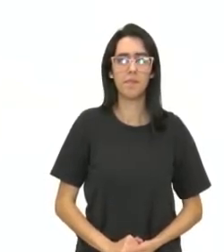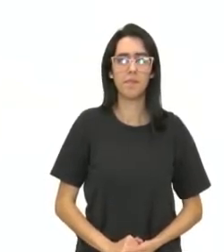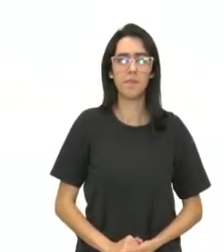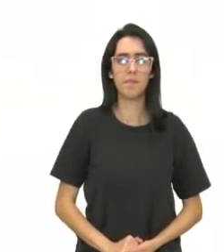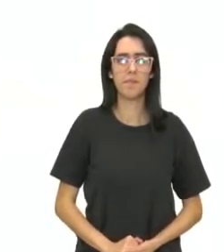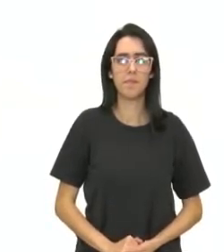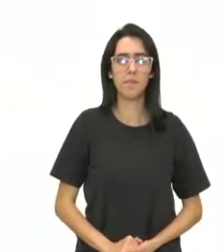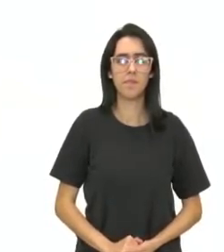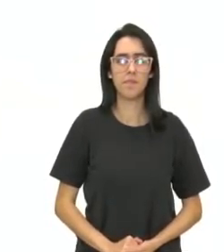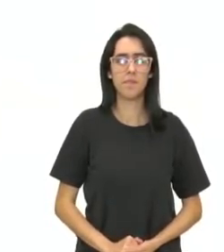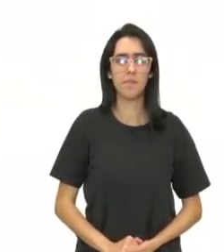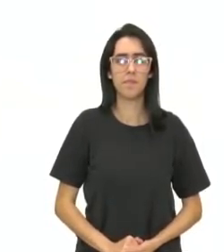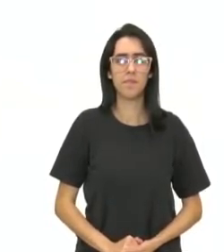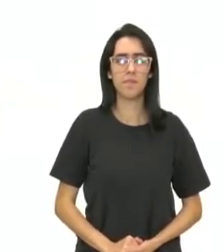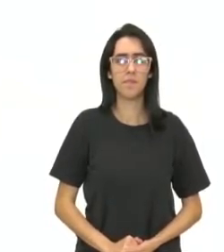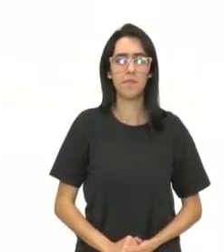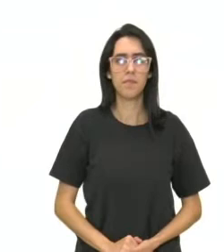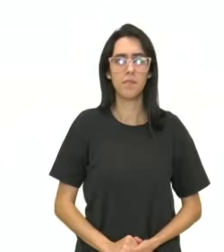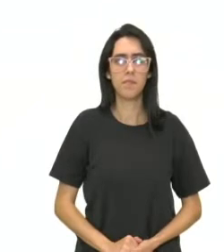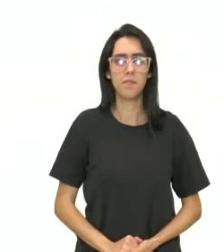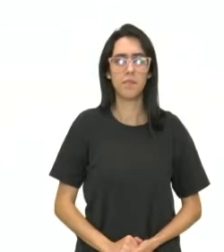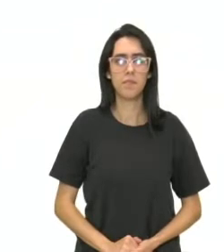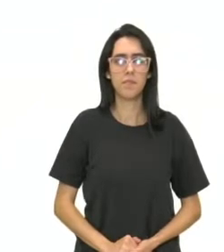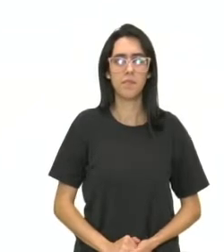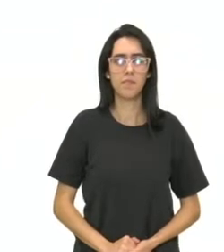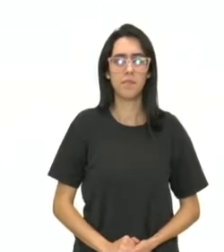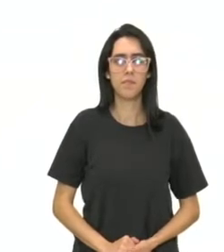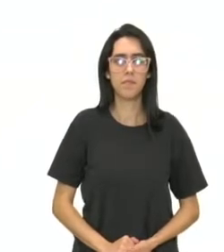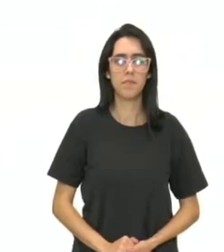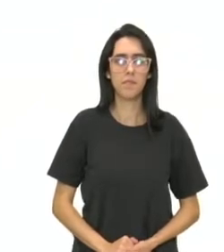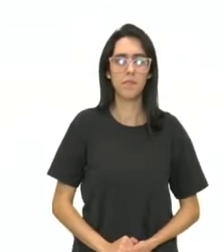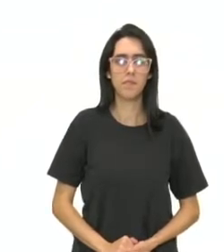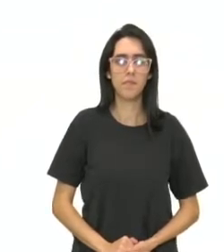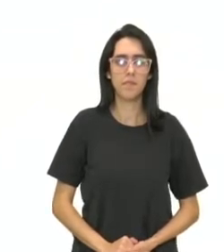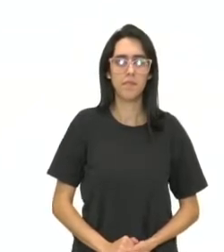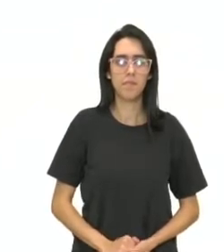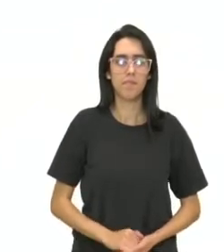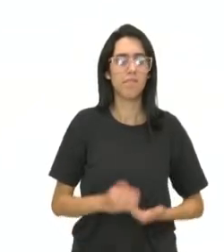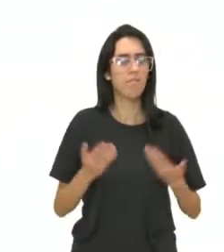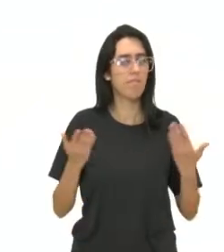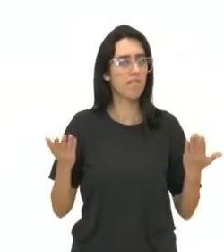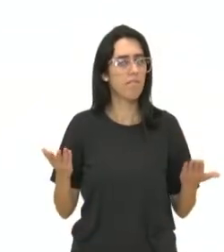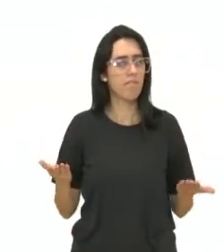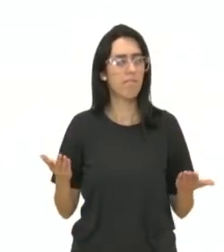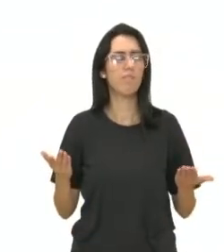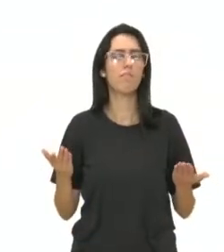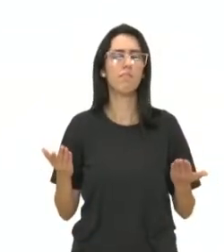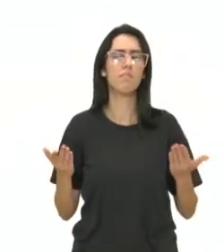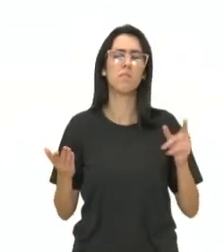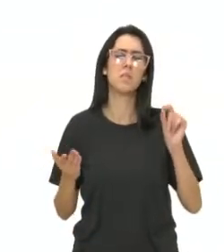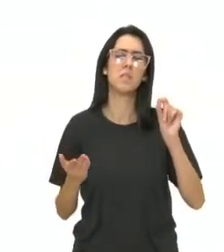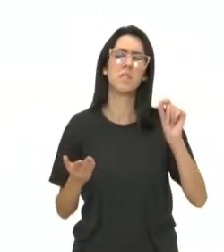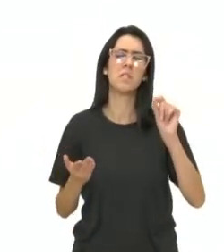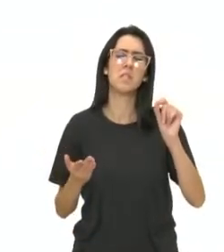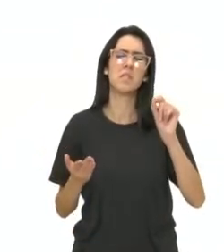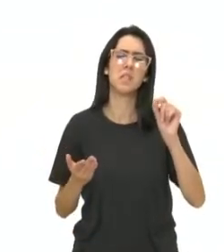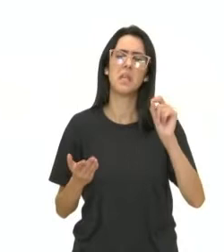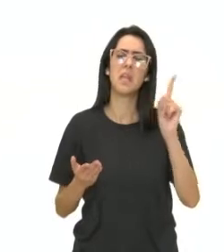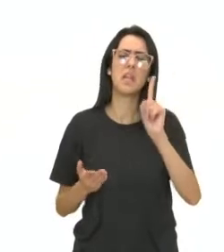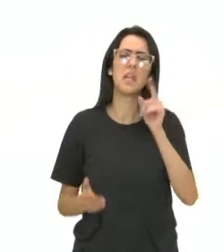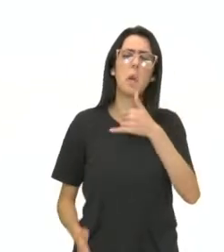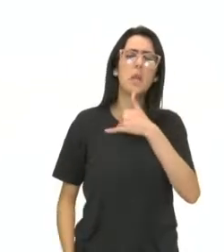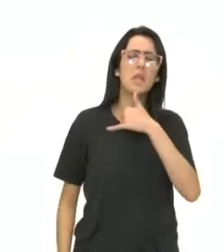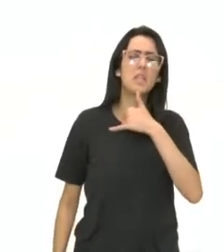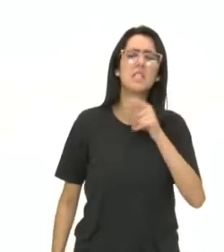Hermano senhor Lyon eholerite aqui no lo podia ser quem será esse que nenhum momento ficou